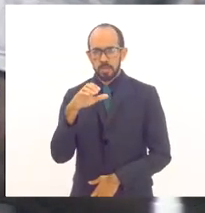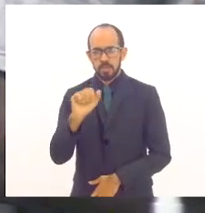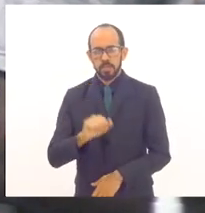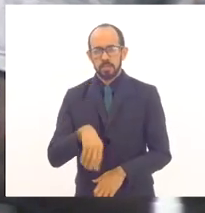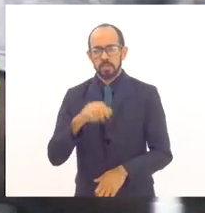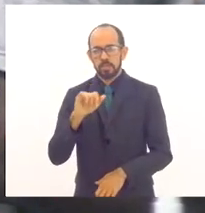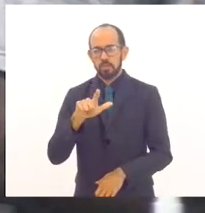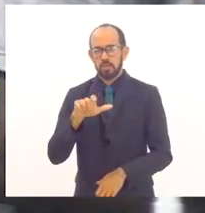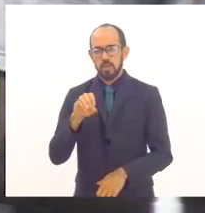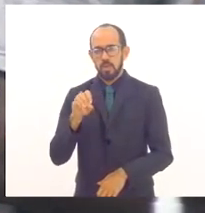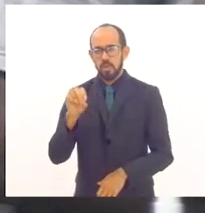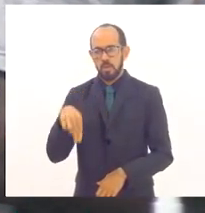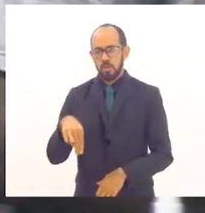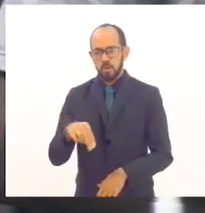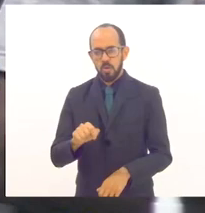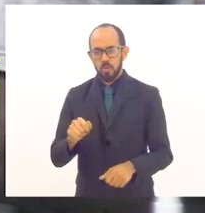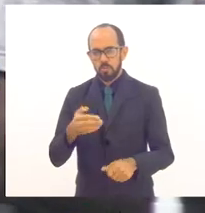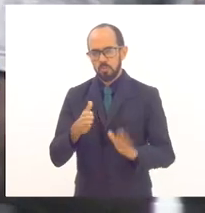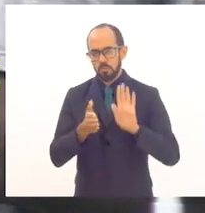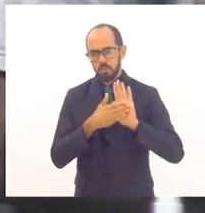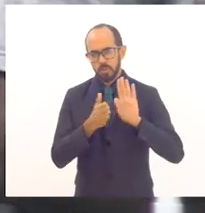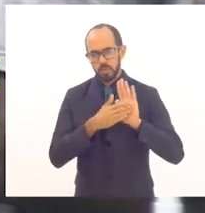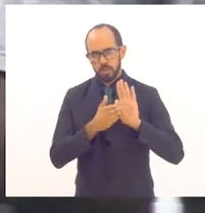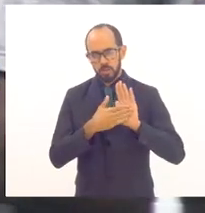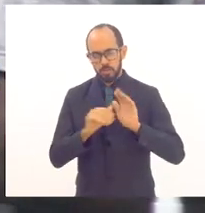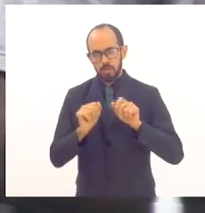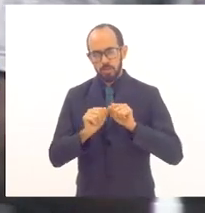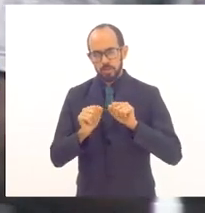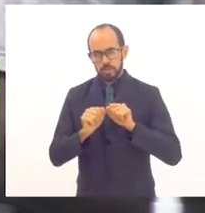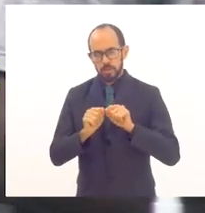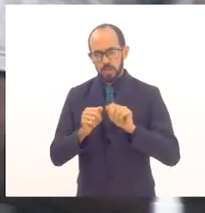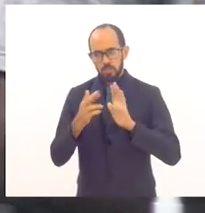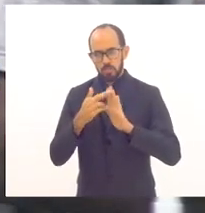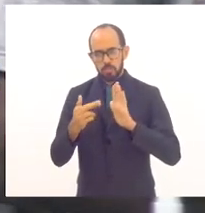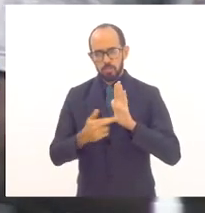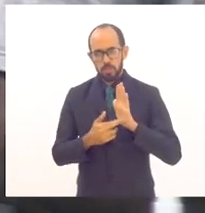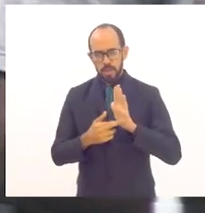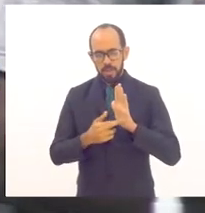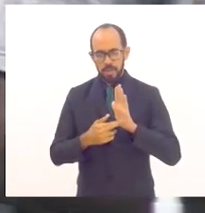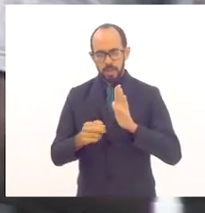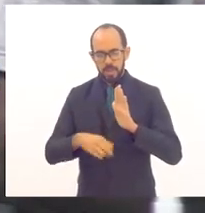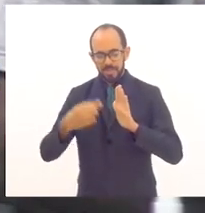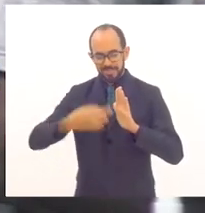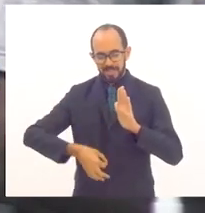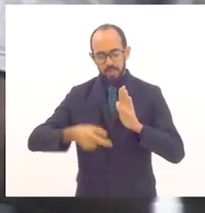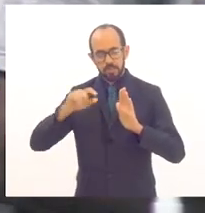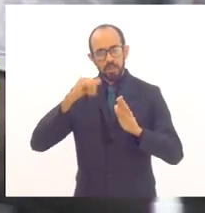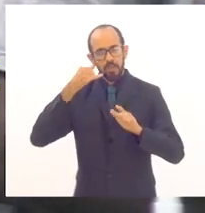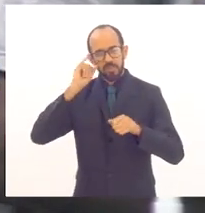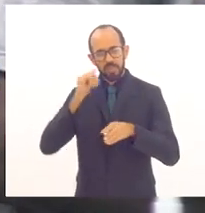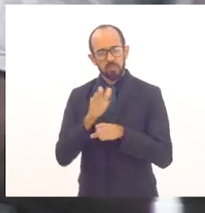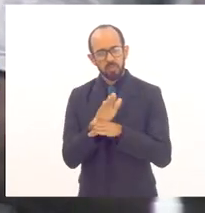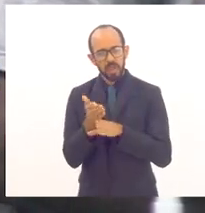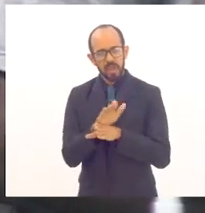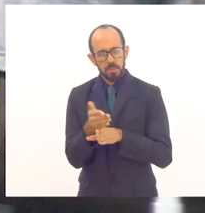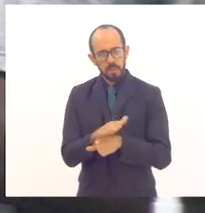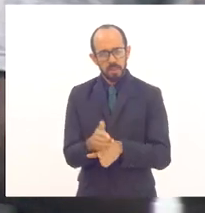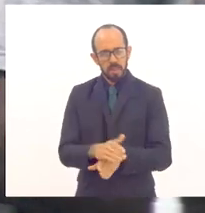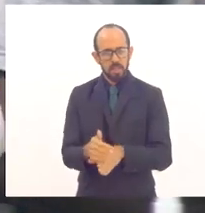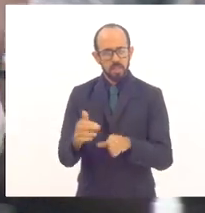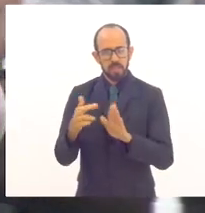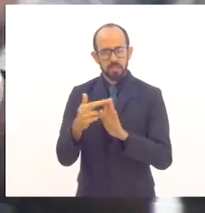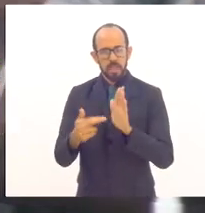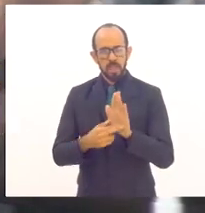prometeu, para tornar o projeto mais rigoroso e menos vulnerável aí contra as normas técnicas